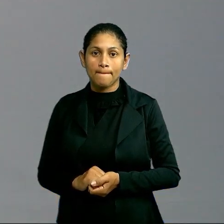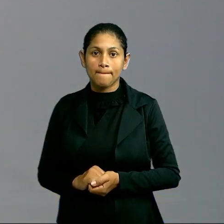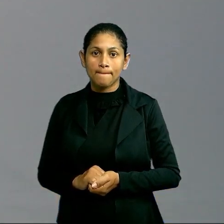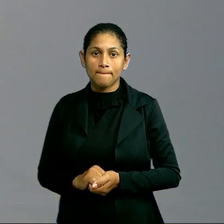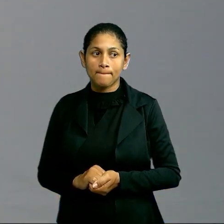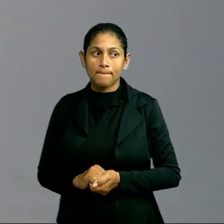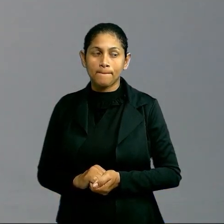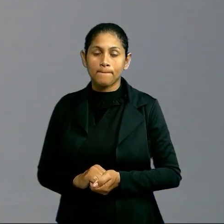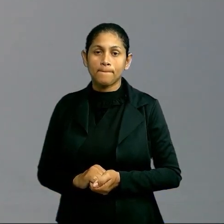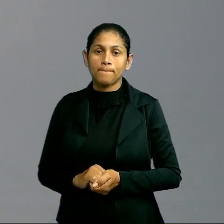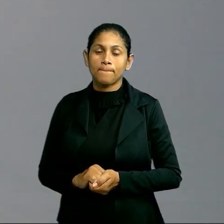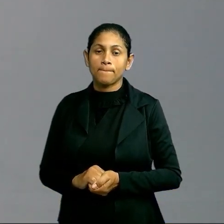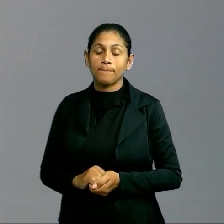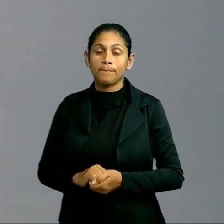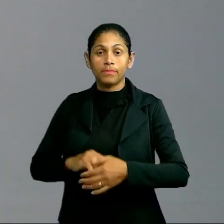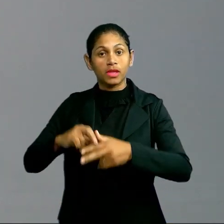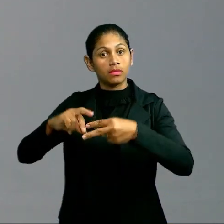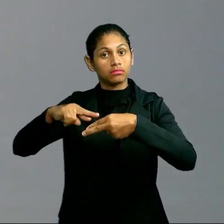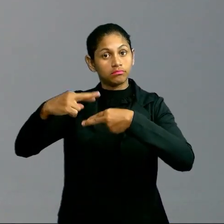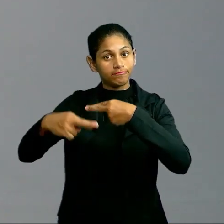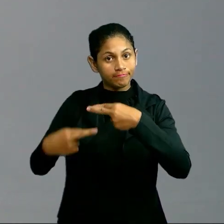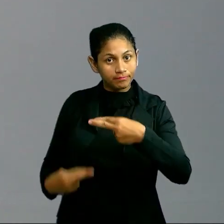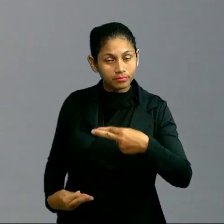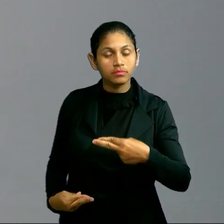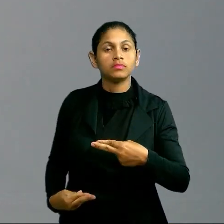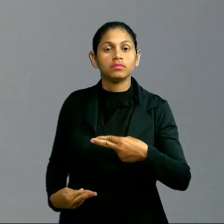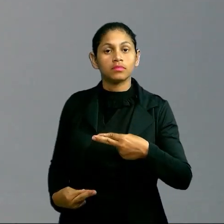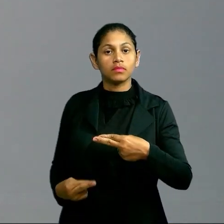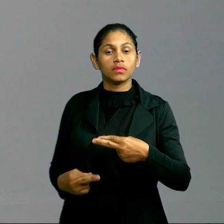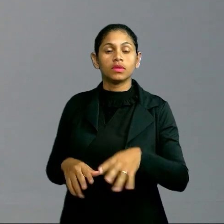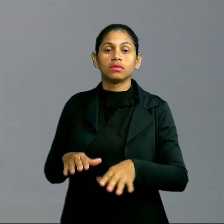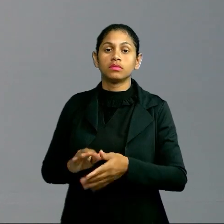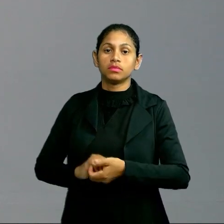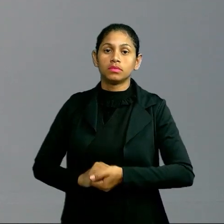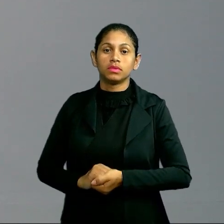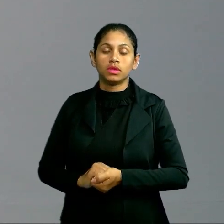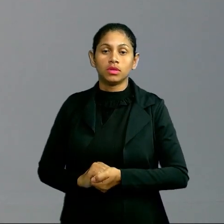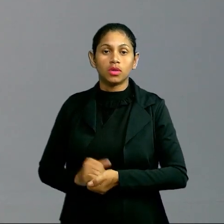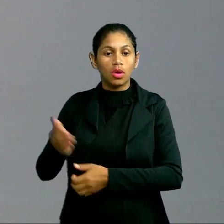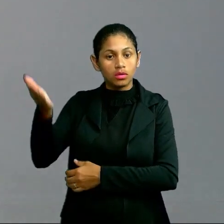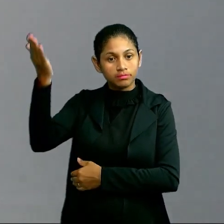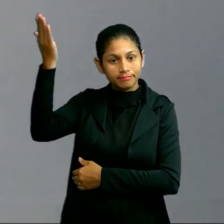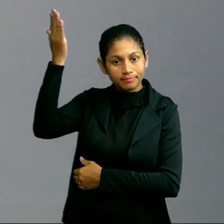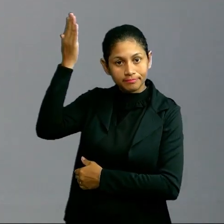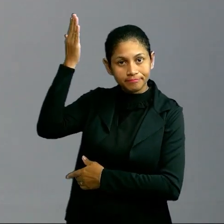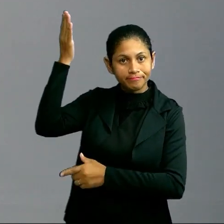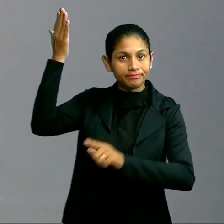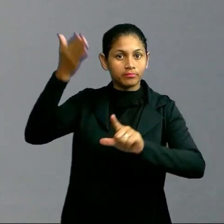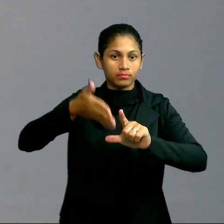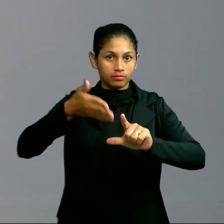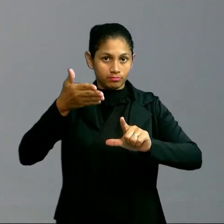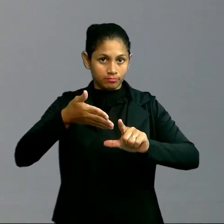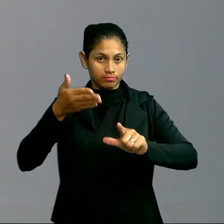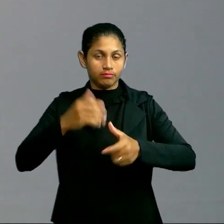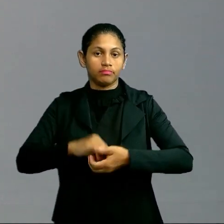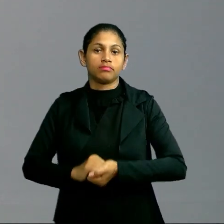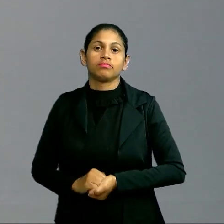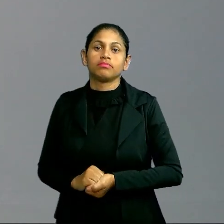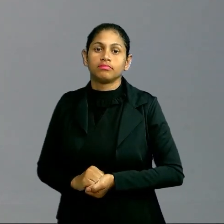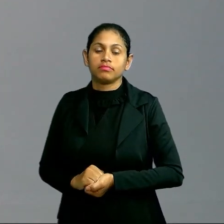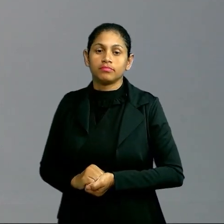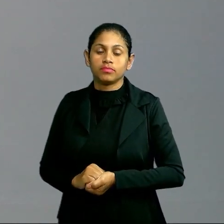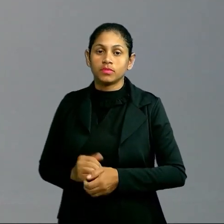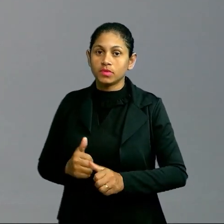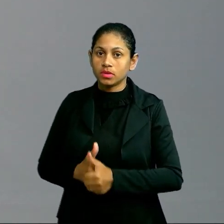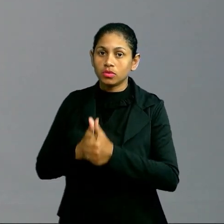Então, essas são as nossas referências por hoje. Ficaremos por aqui. Acompanhe nossa plataforma do Sistema Farias Brito,